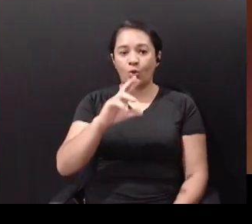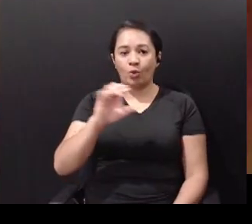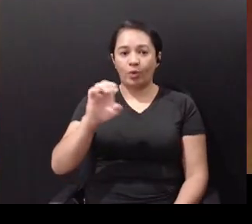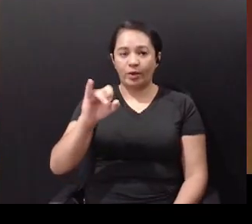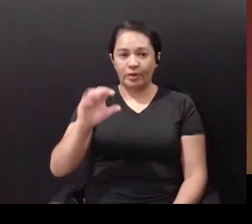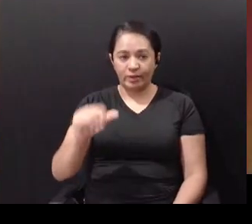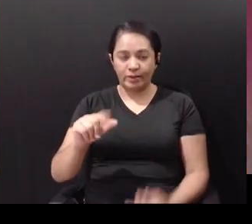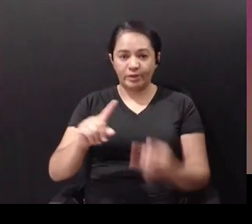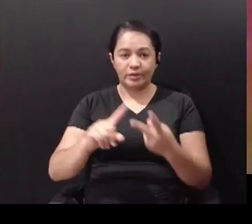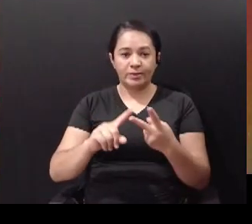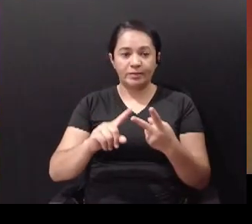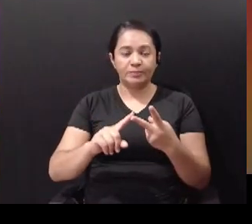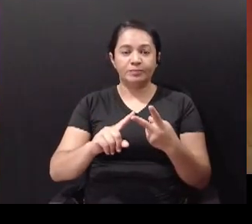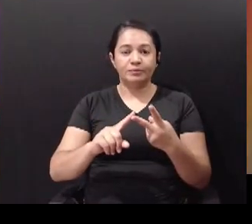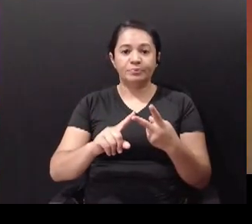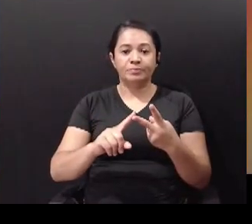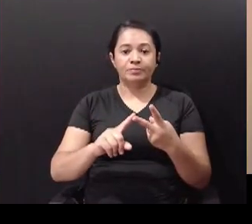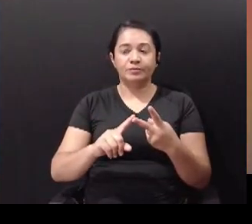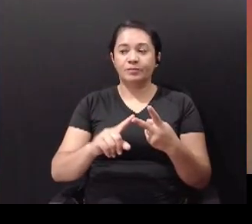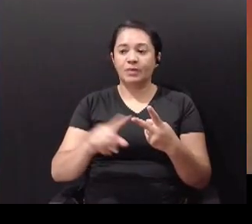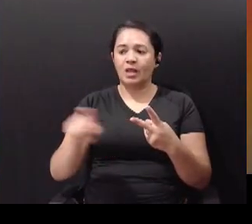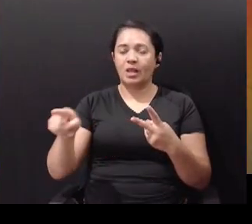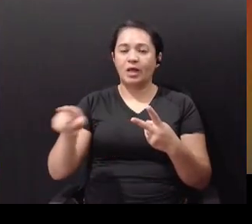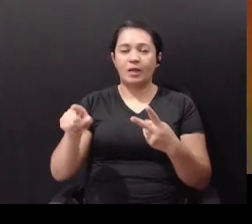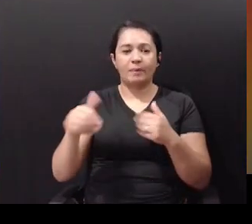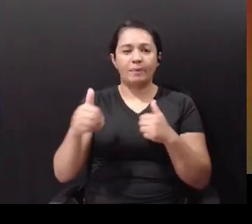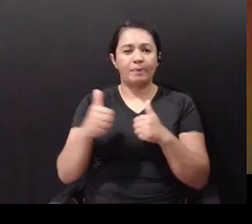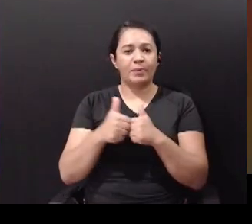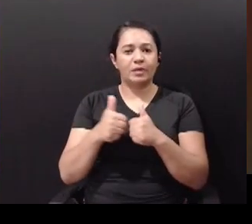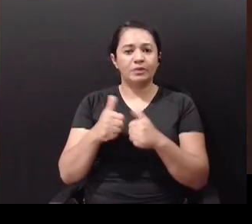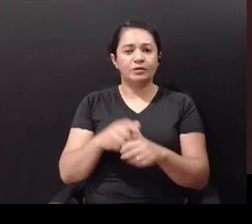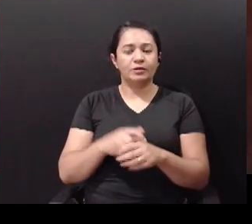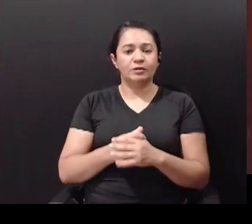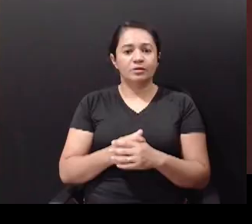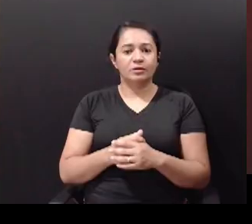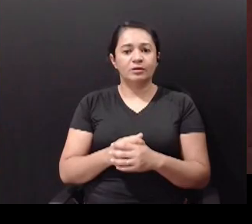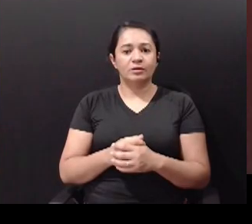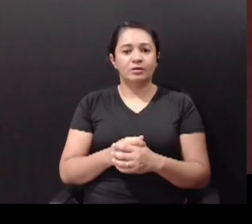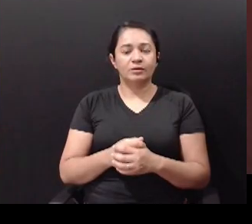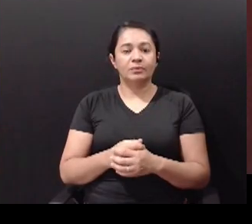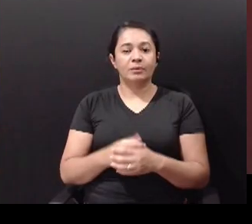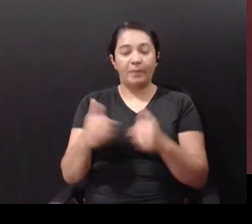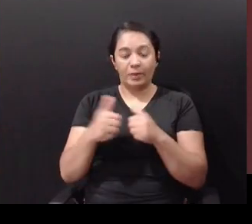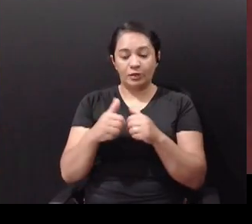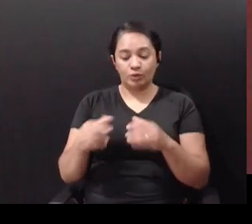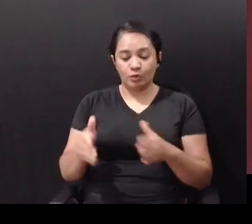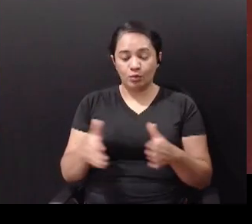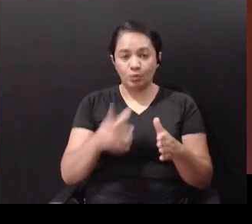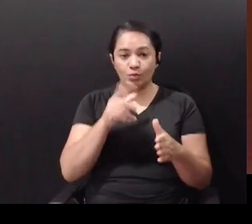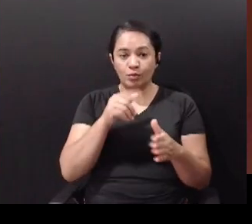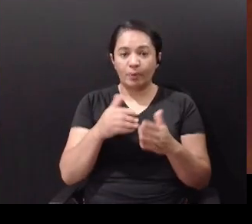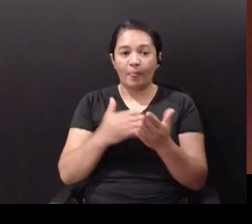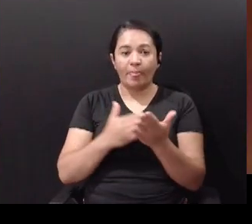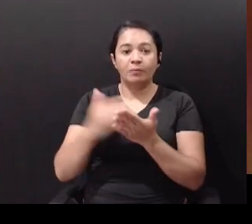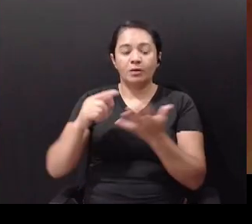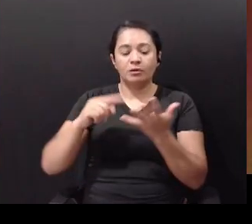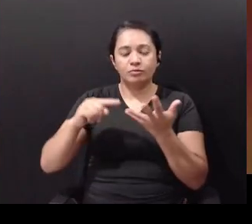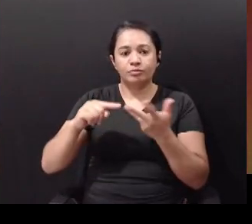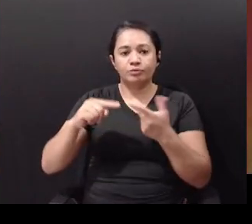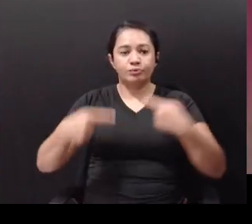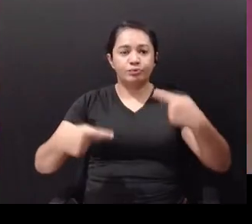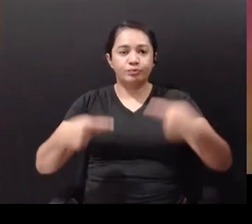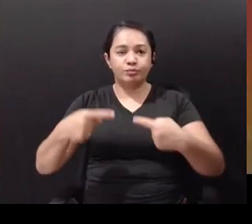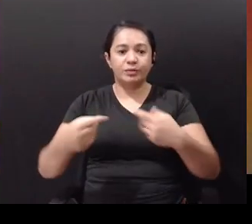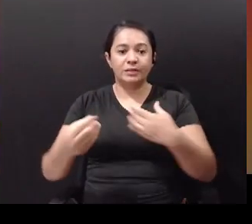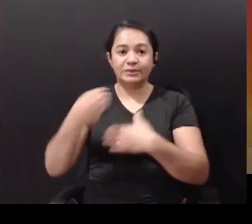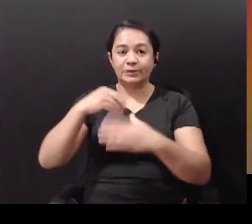Melo, que acabou sendo construída no Largo do Jorumbeval, a partir de uma série de discussões que aconteceram na Câmara